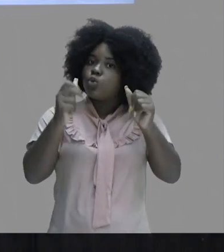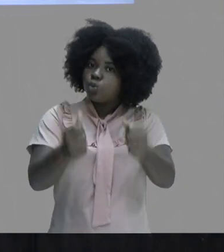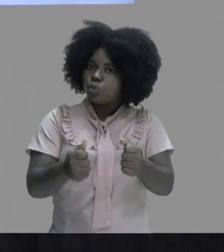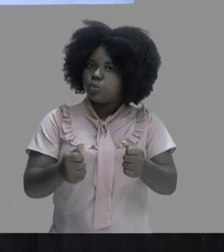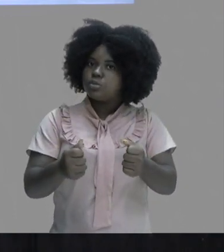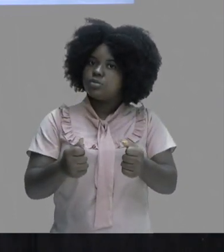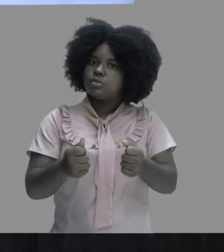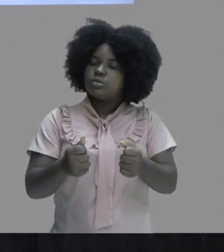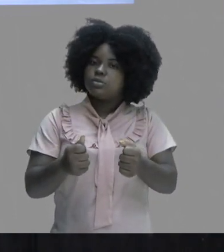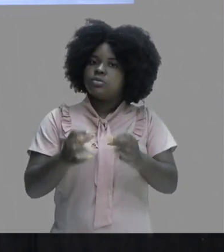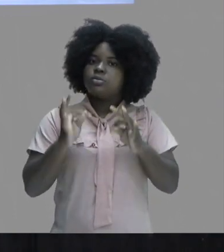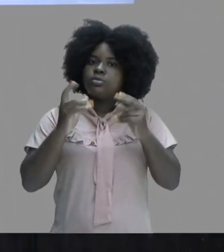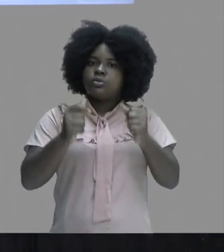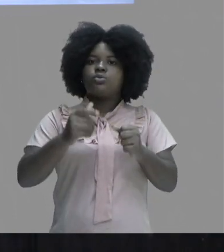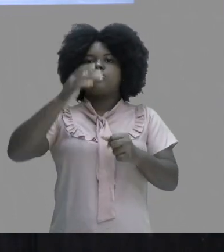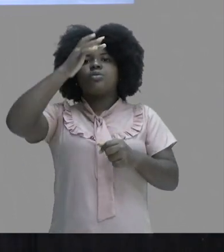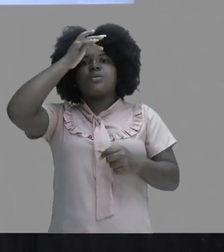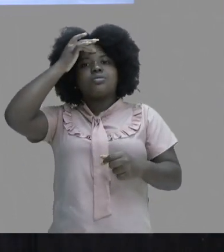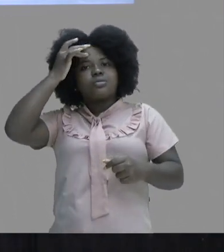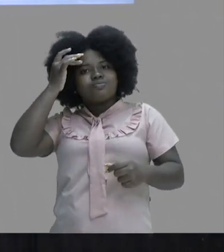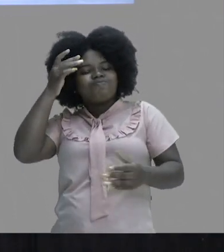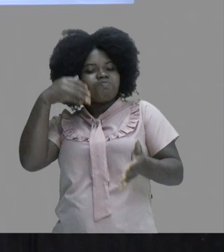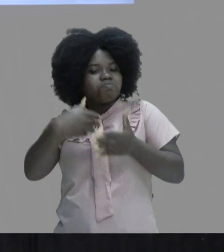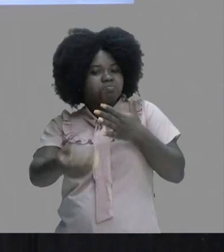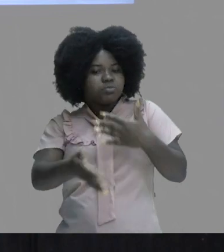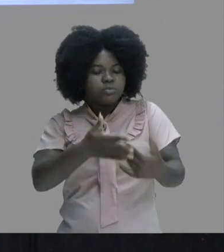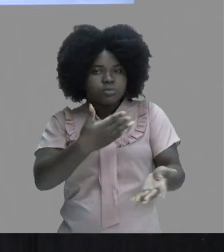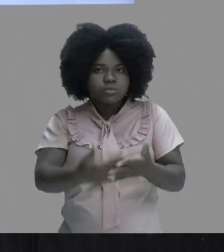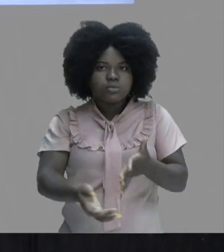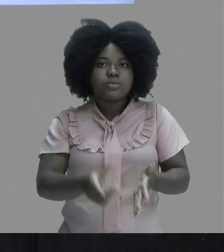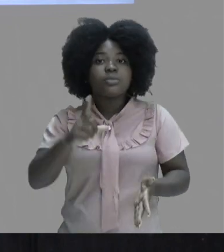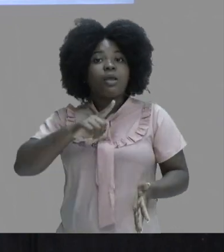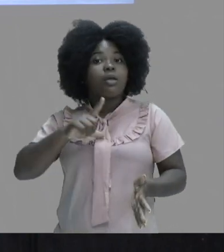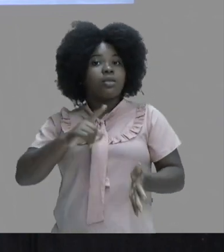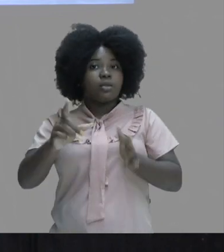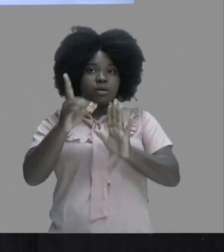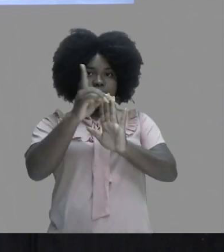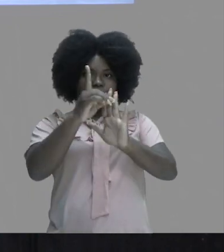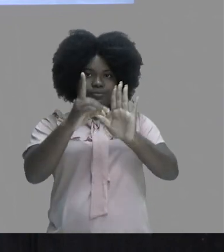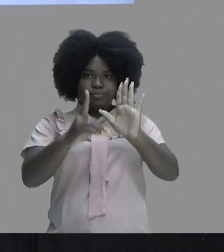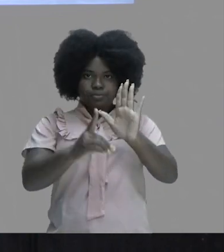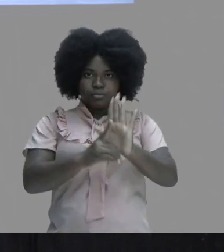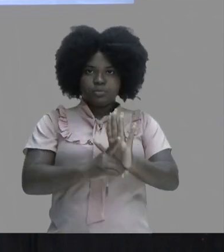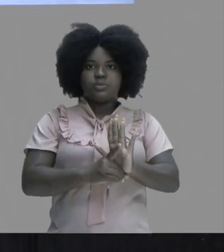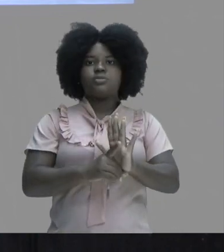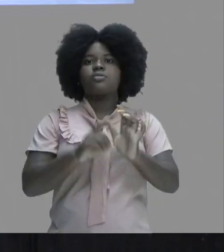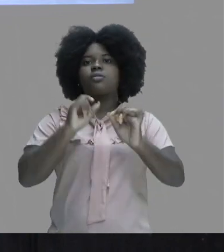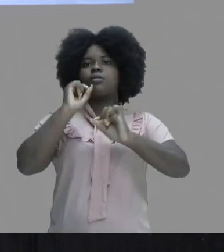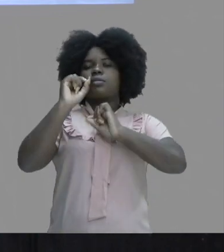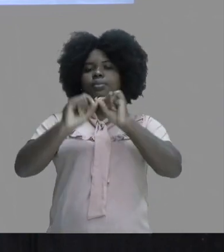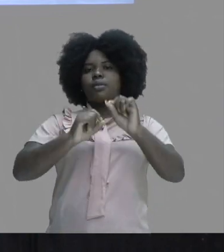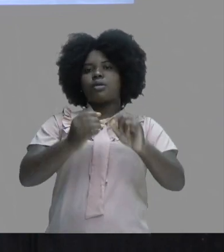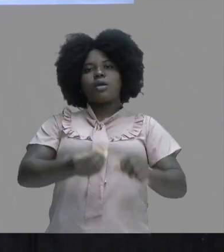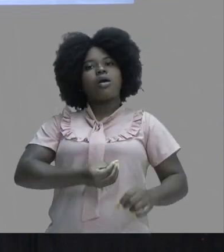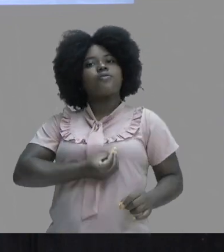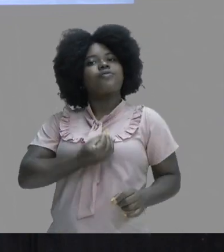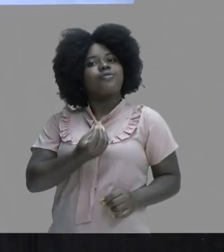todas. Todas as pessoas têm direito à vida,